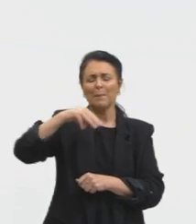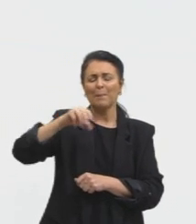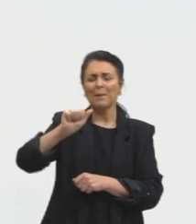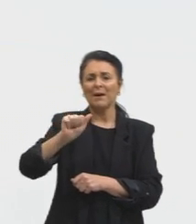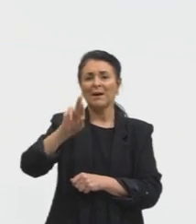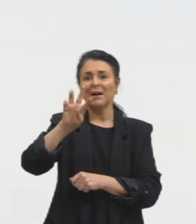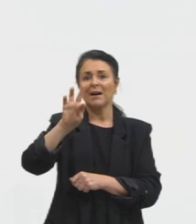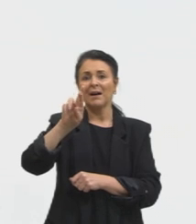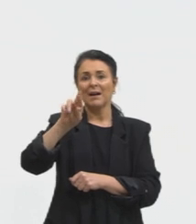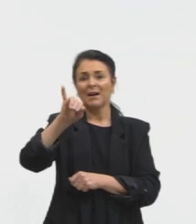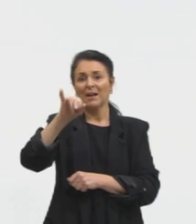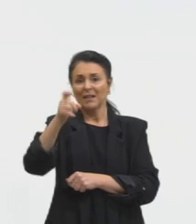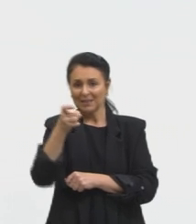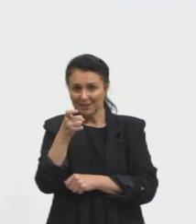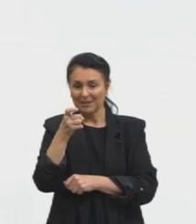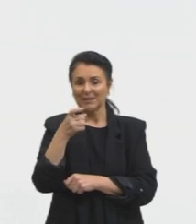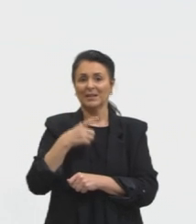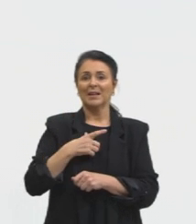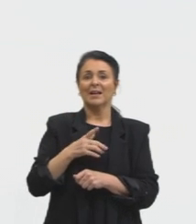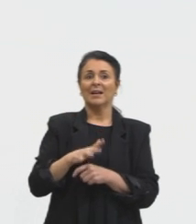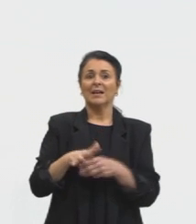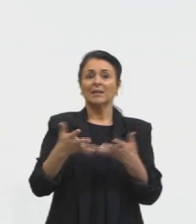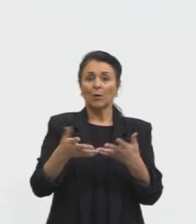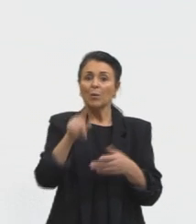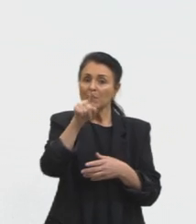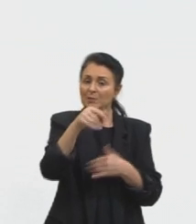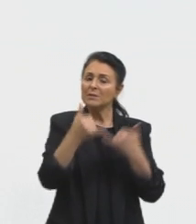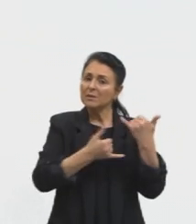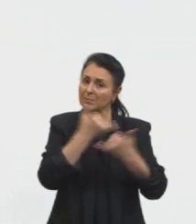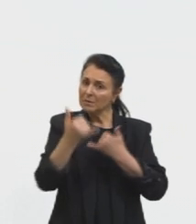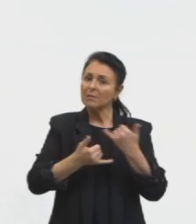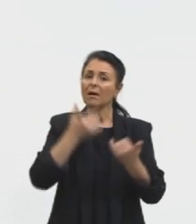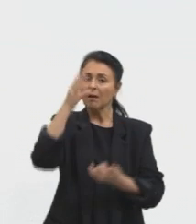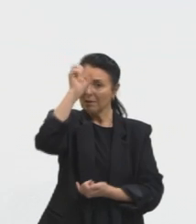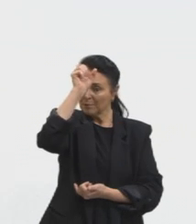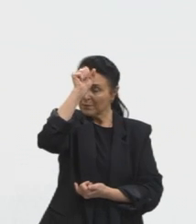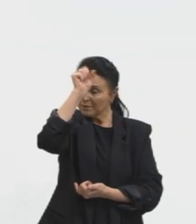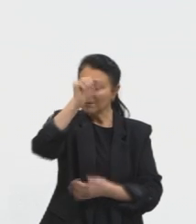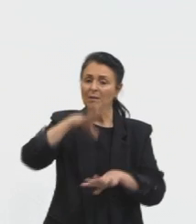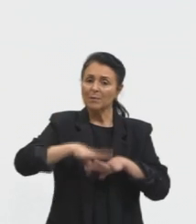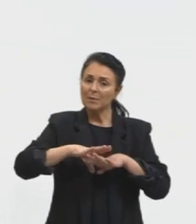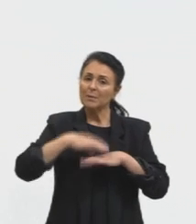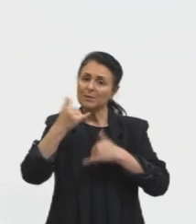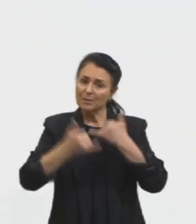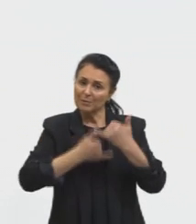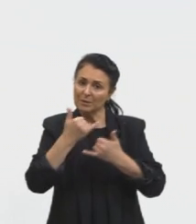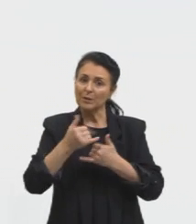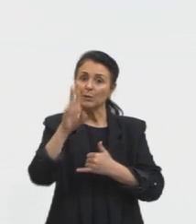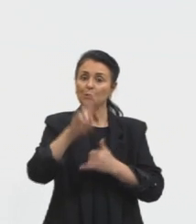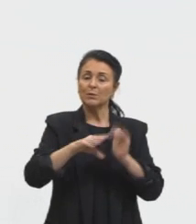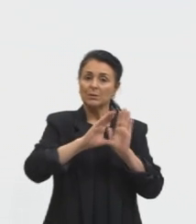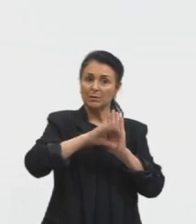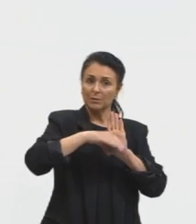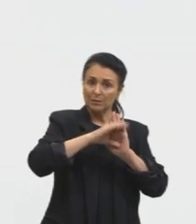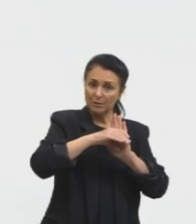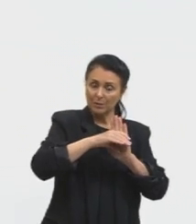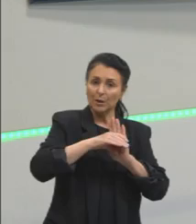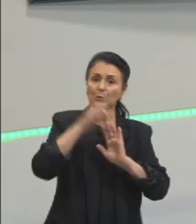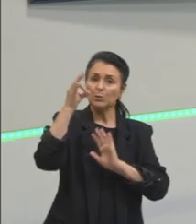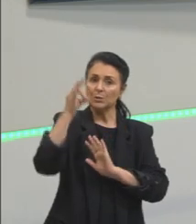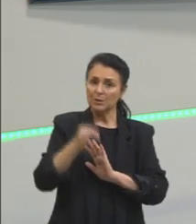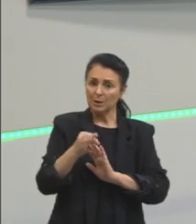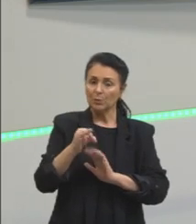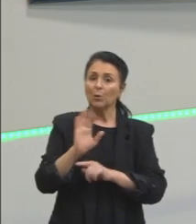pensar então e vocês também se familiarizar com a ideia do estudo matemático também no conceito da cultura pop então que